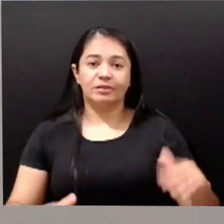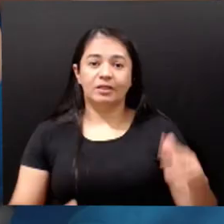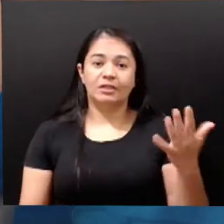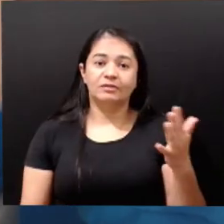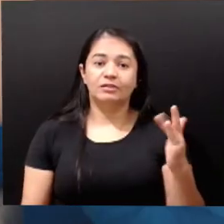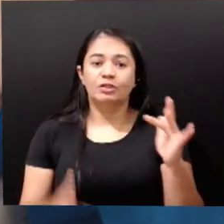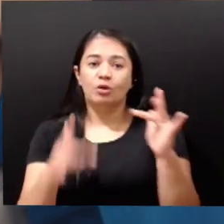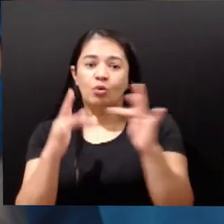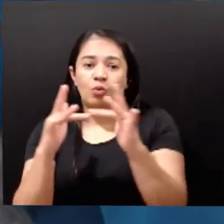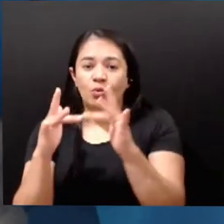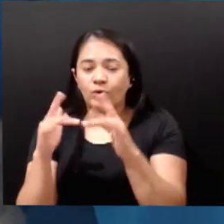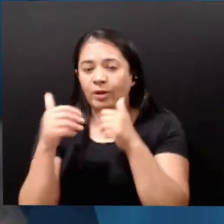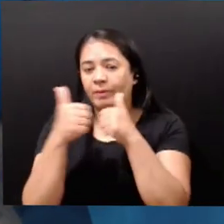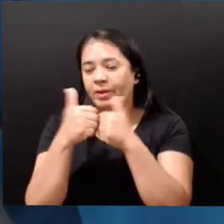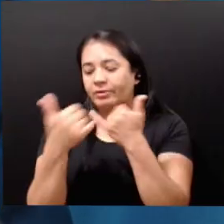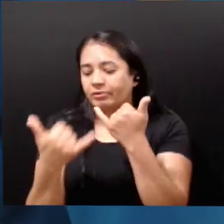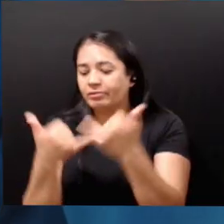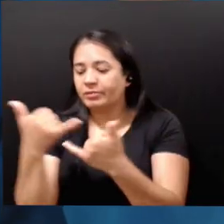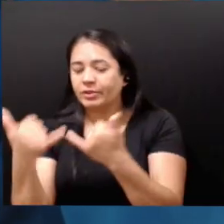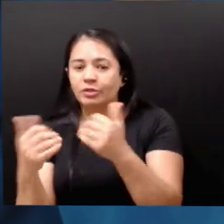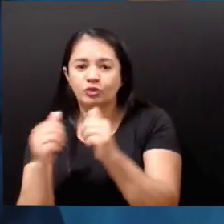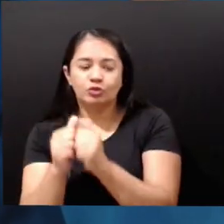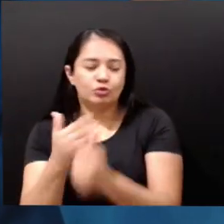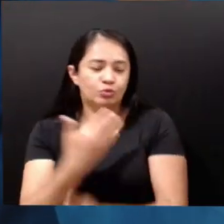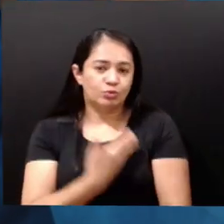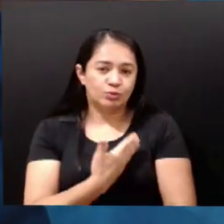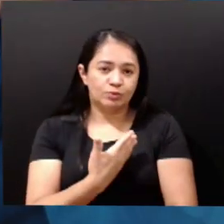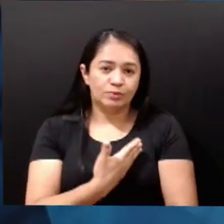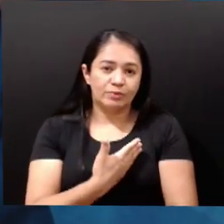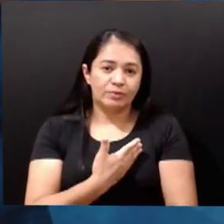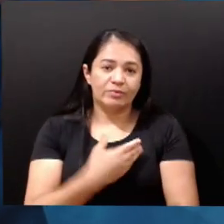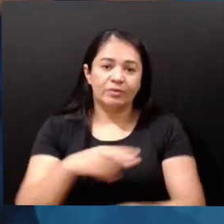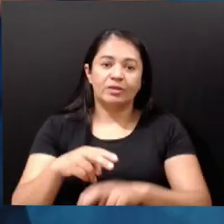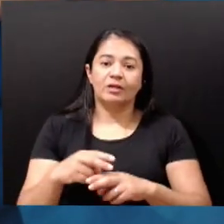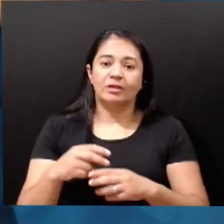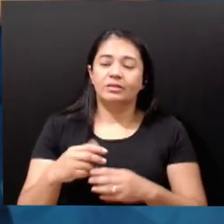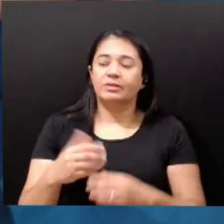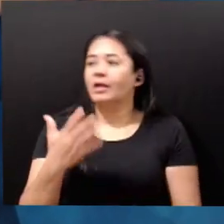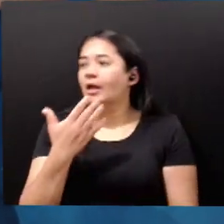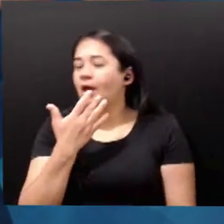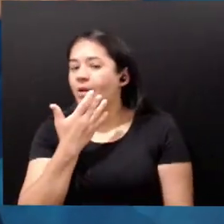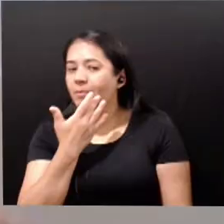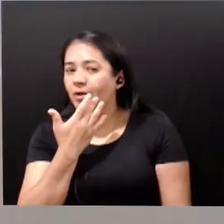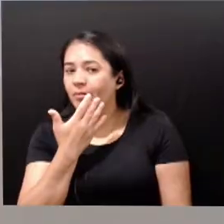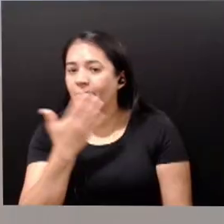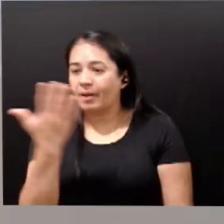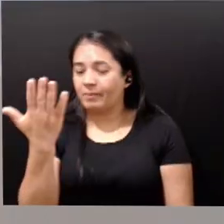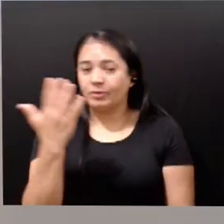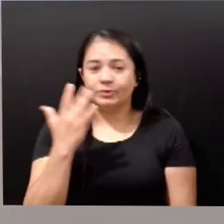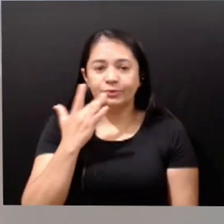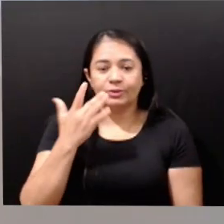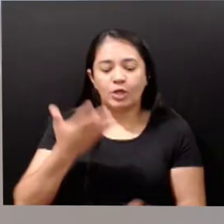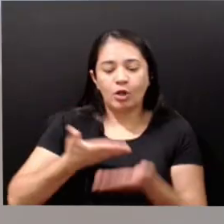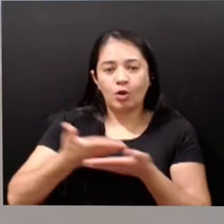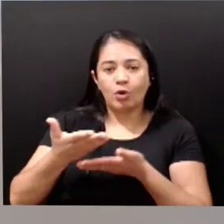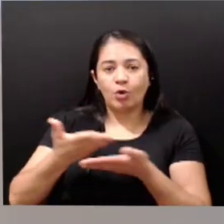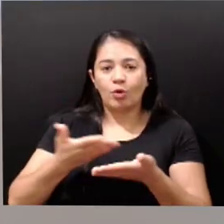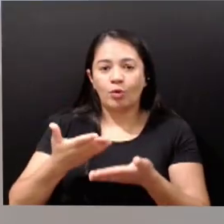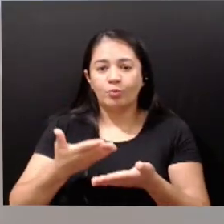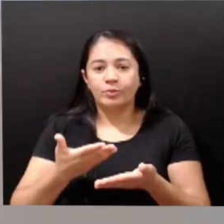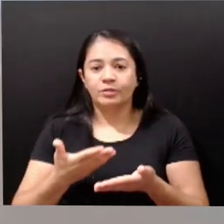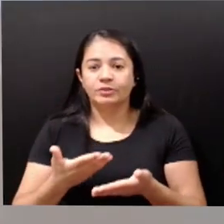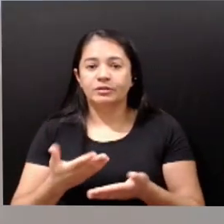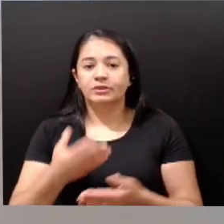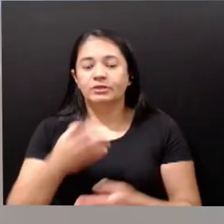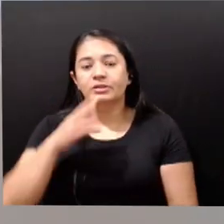crianças naturalmente têm um contato próximo, brincando com os colegas e amigos. Com isso, leva a mão à boca, a gente acaba tendo compartilhamento, mesmo